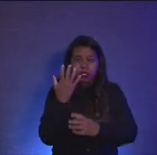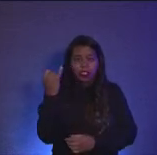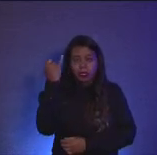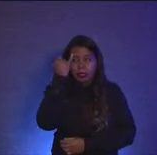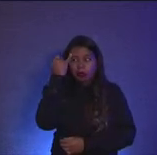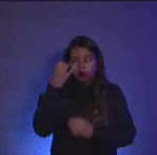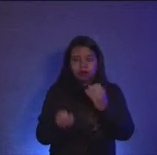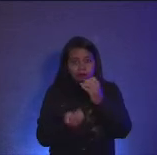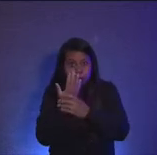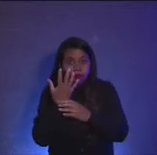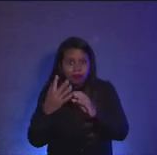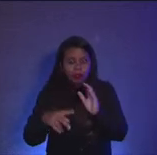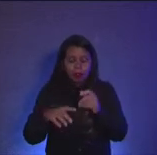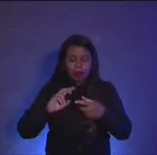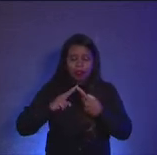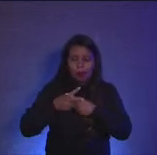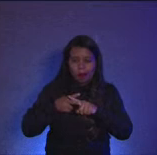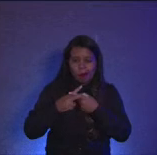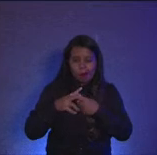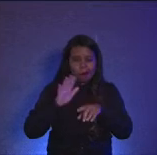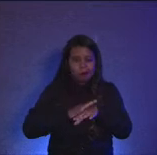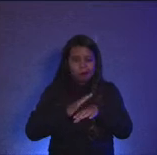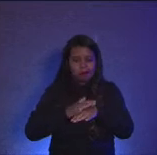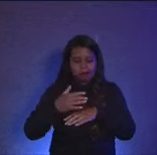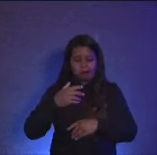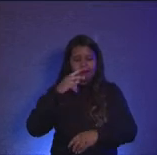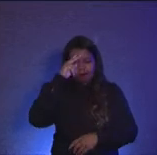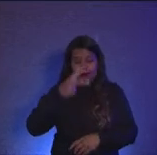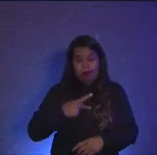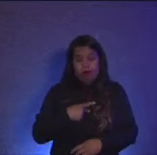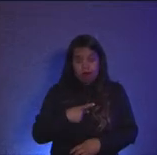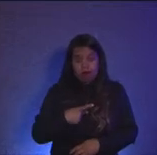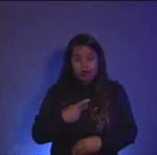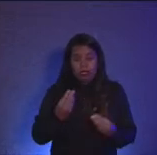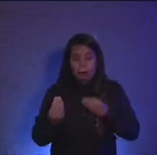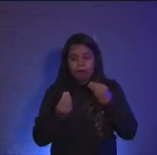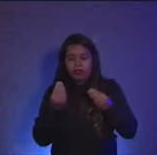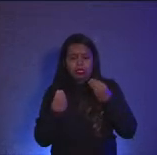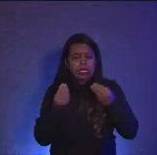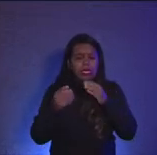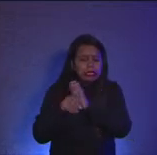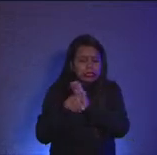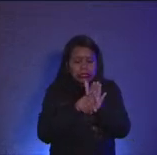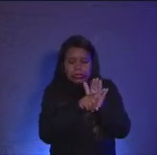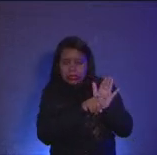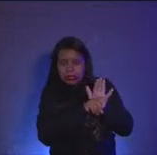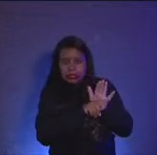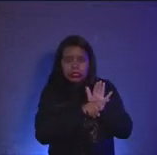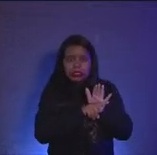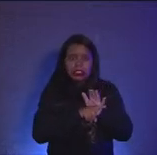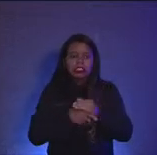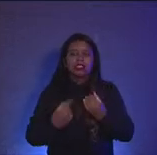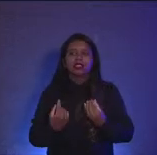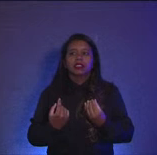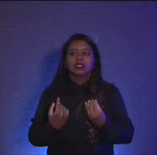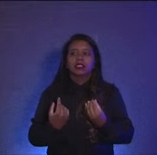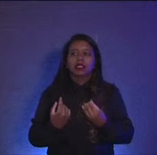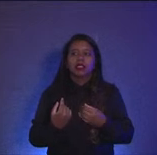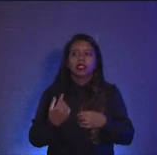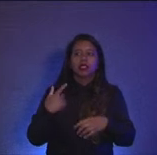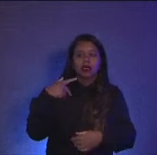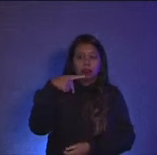gente pesquisou soluções de código aberto que já existiam, o que a gente podia incorporar, o que a gente precisava criar. Fez um produto mínimo viável em